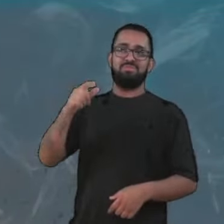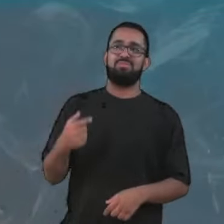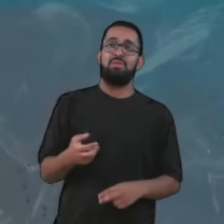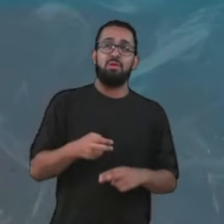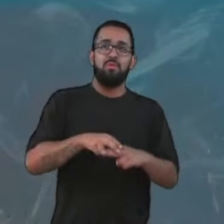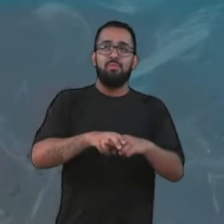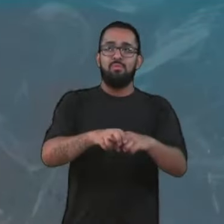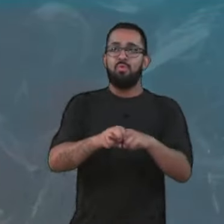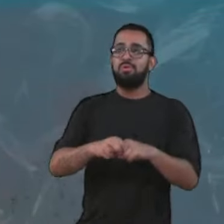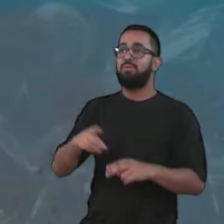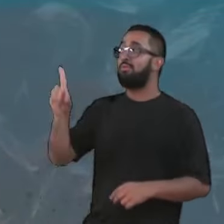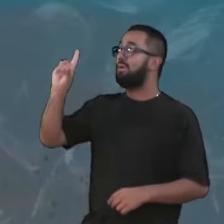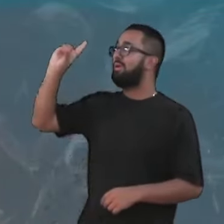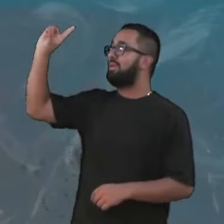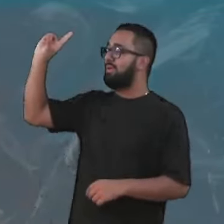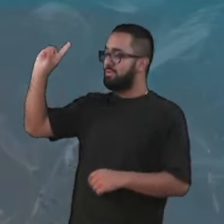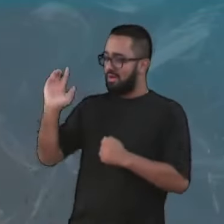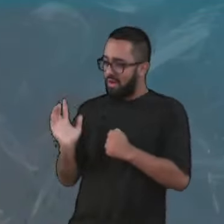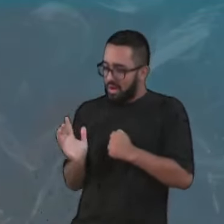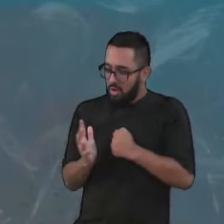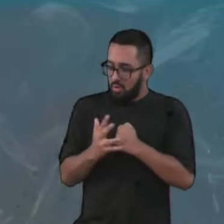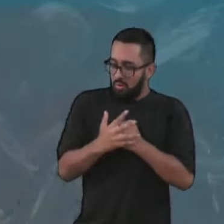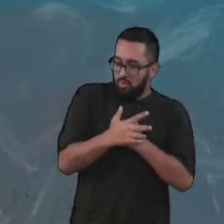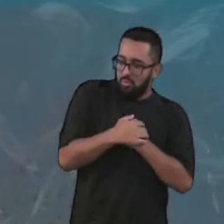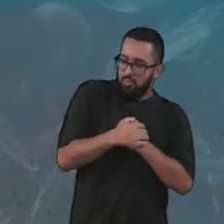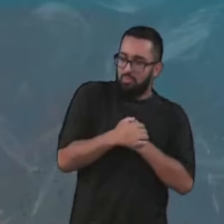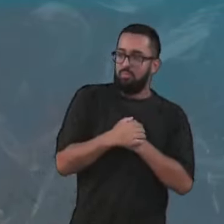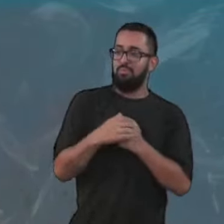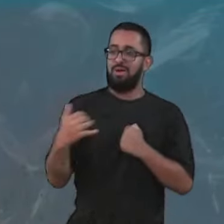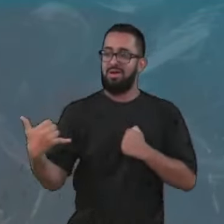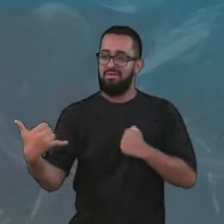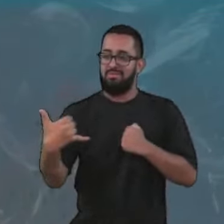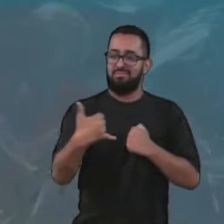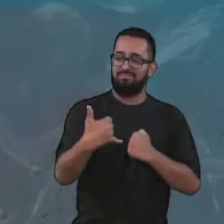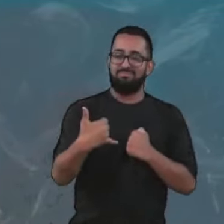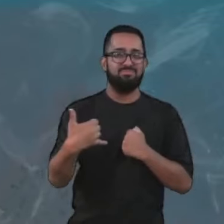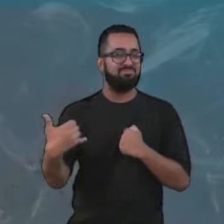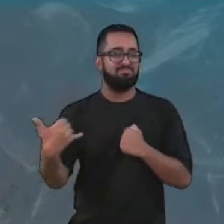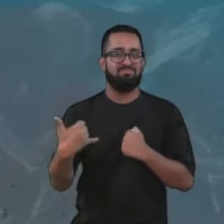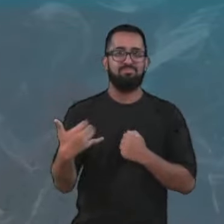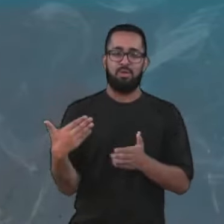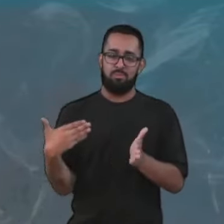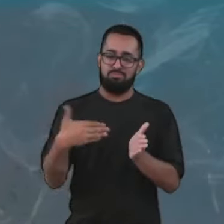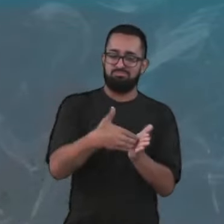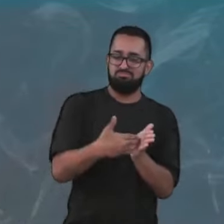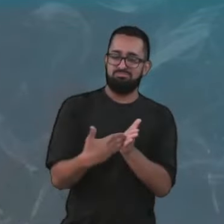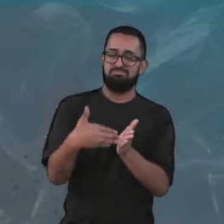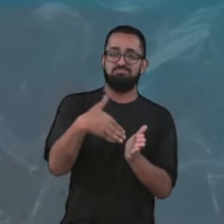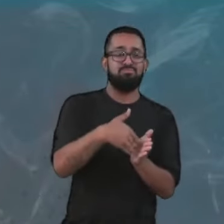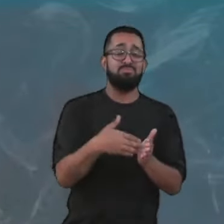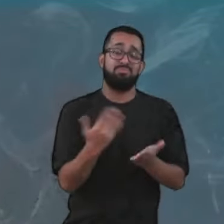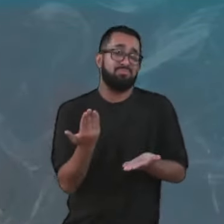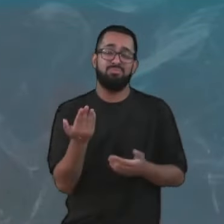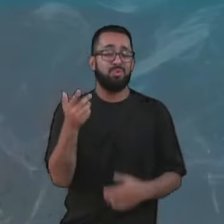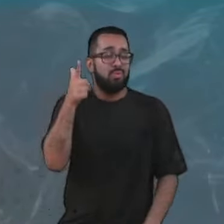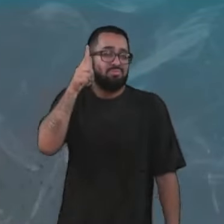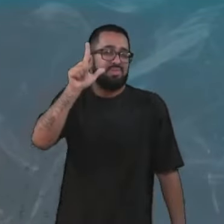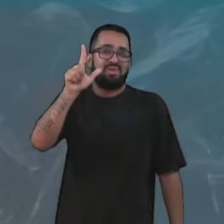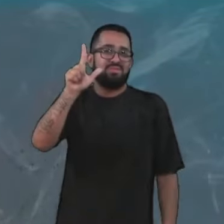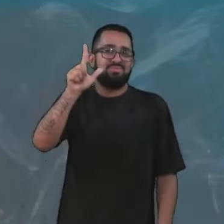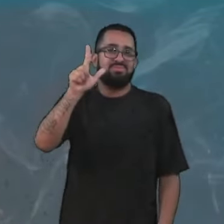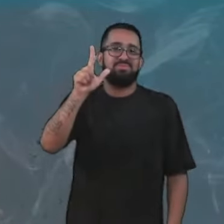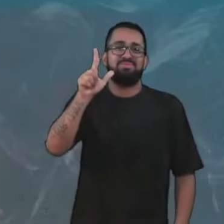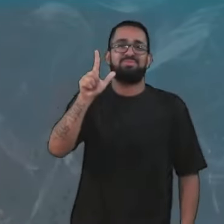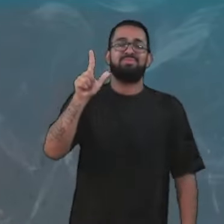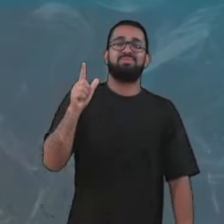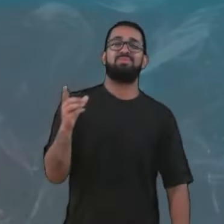escolher se relacionar com Deus, se você escolher ter um coração sábio para não tomar a decisão errada, onde a fatura vai